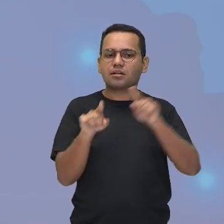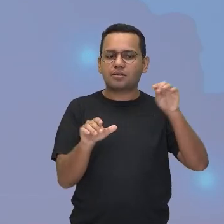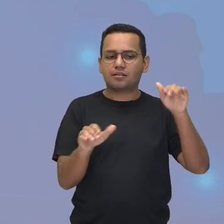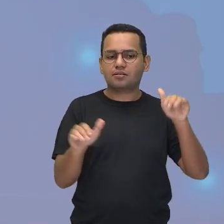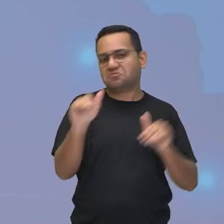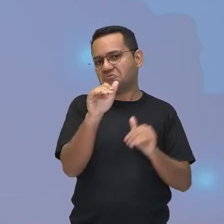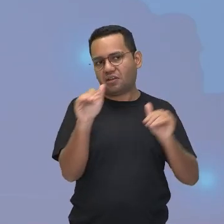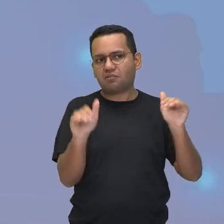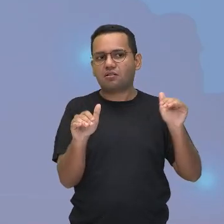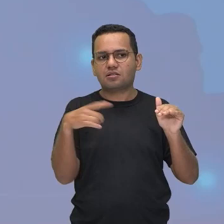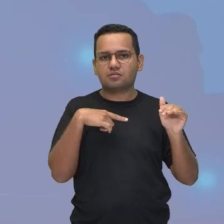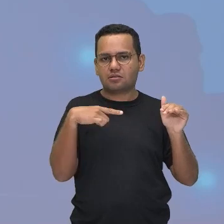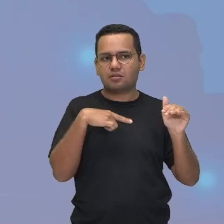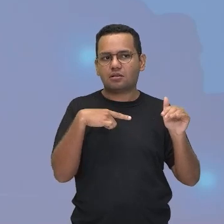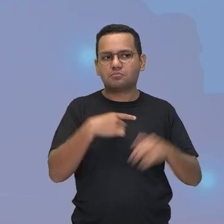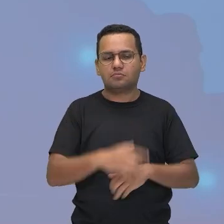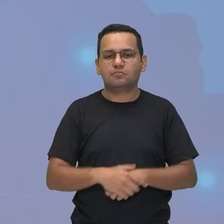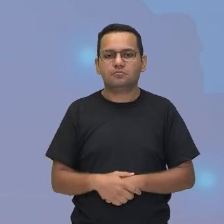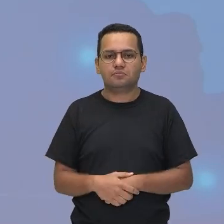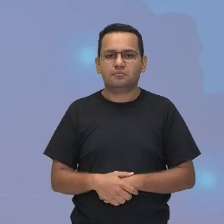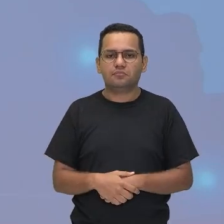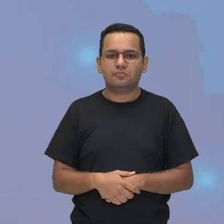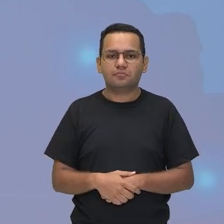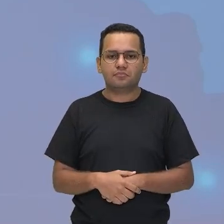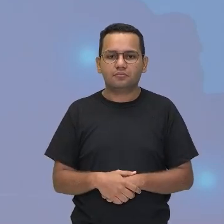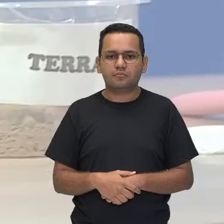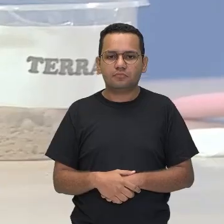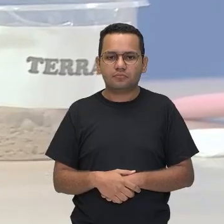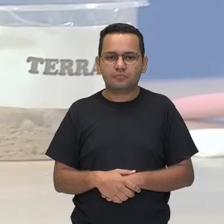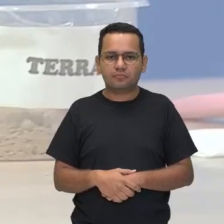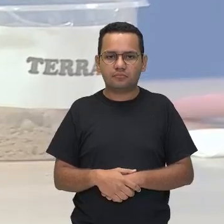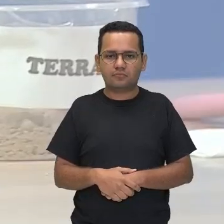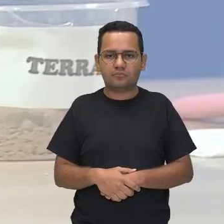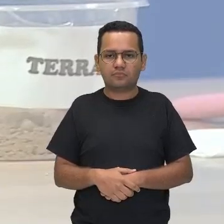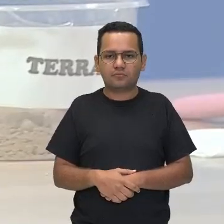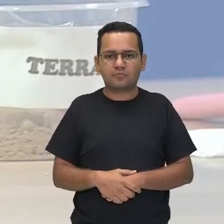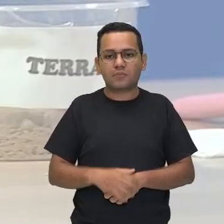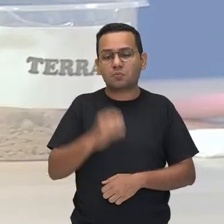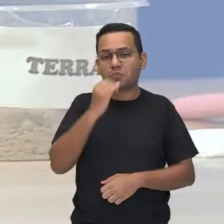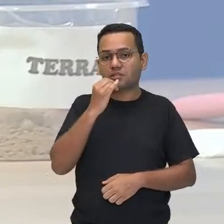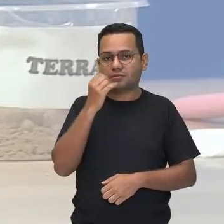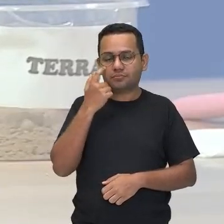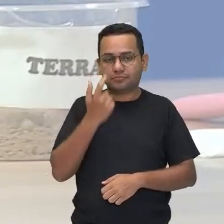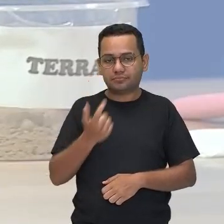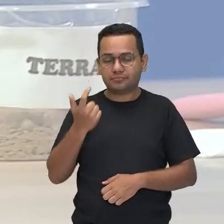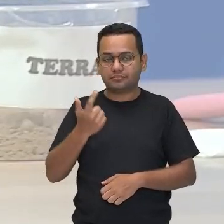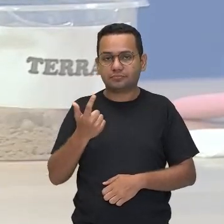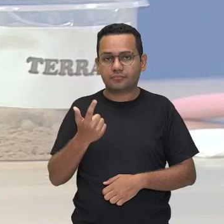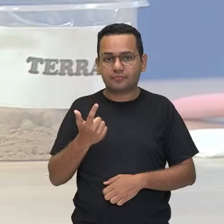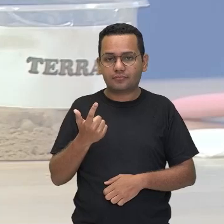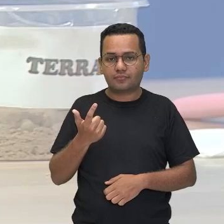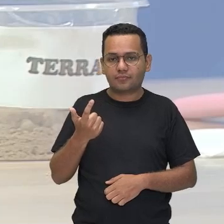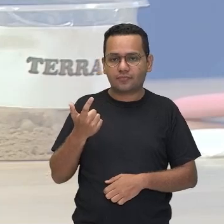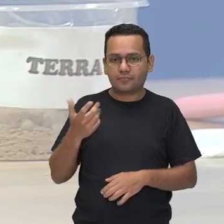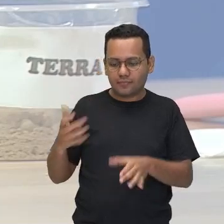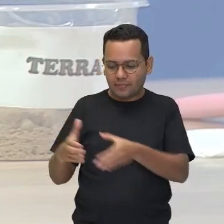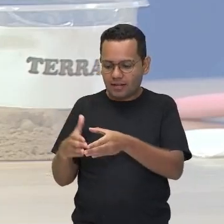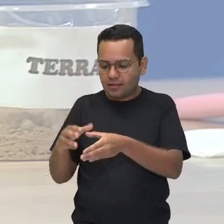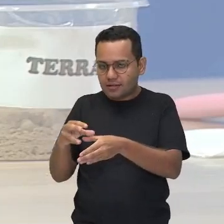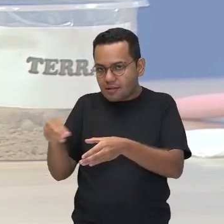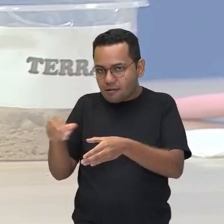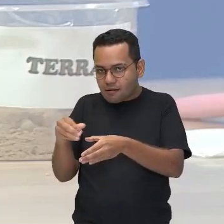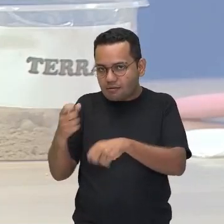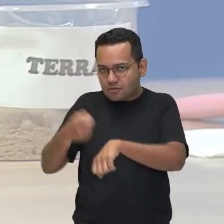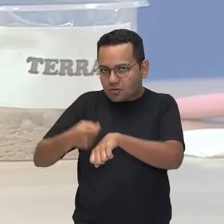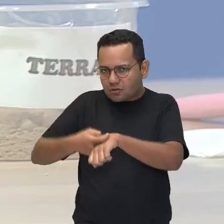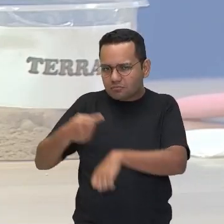diferença de densidade. No exemplo de hoje, eu trouxe aí a terra, né, que é o componente sólido, e